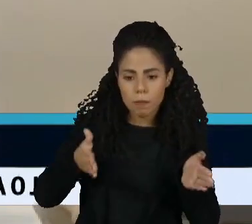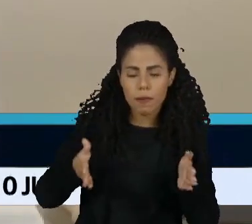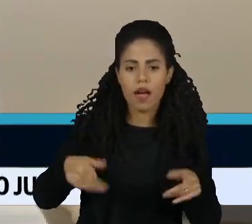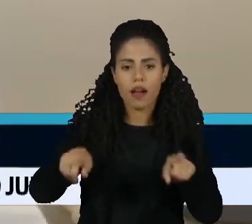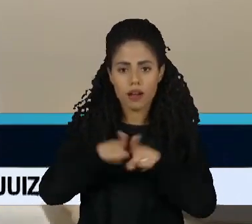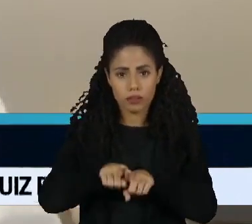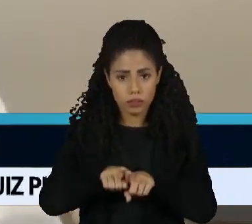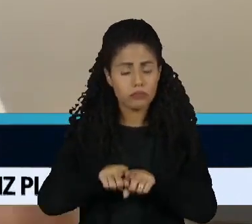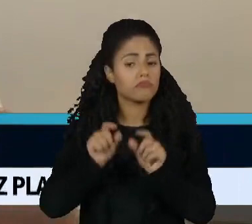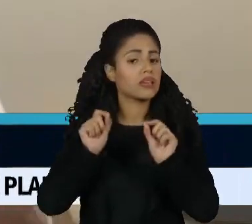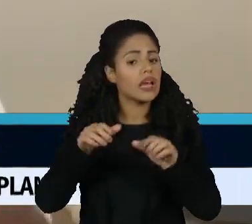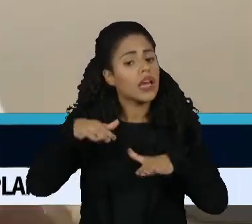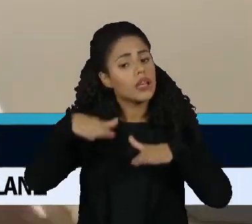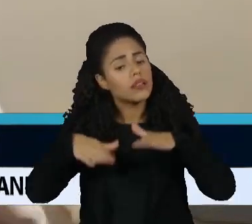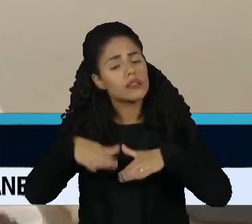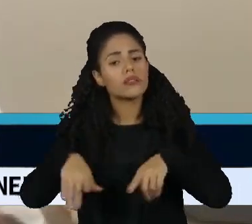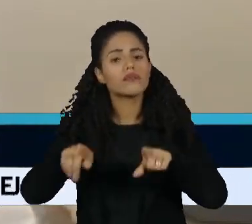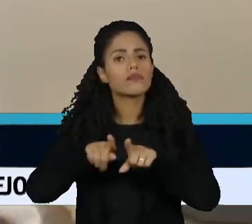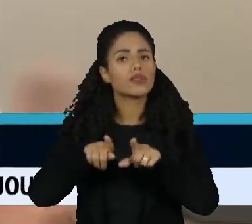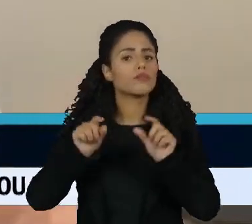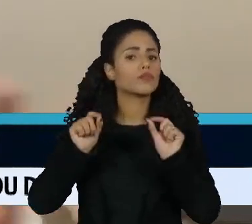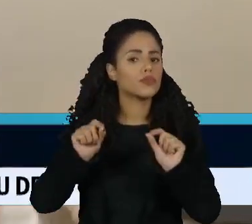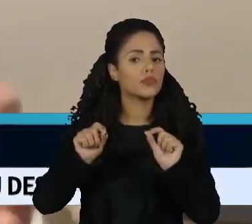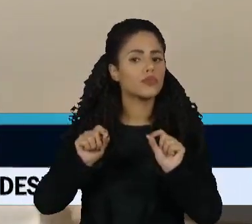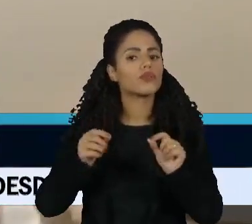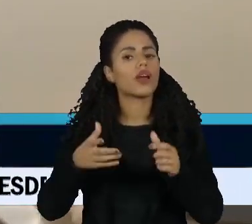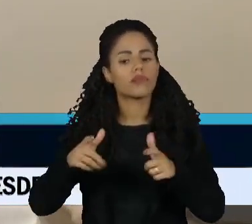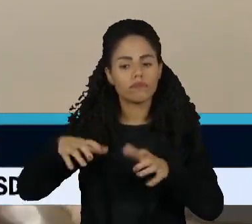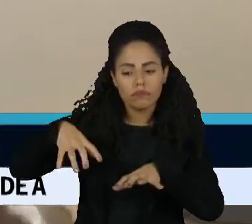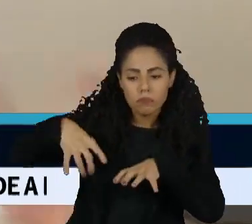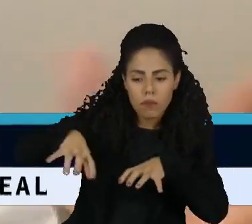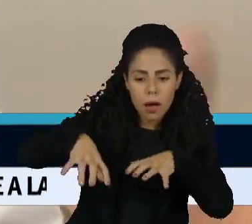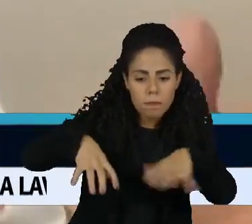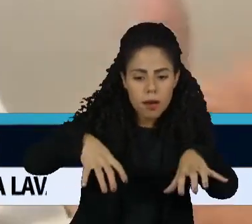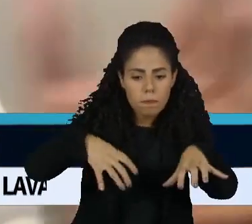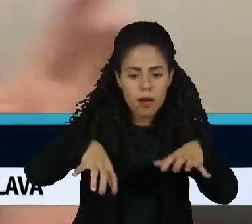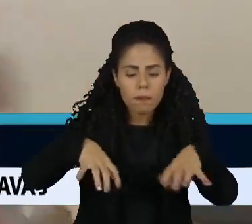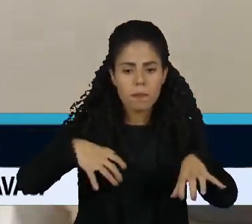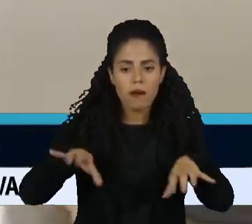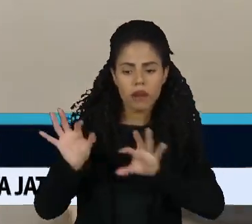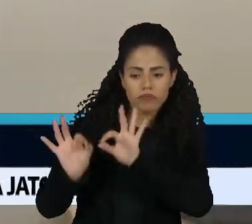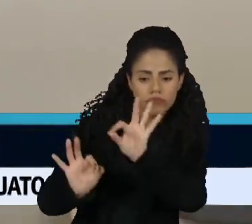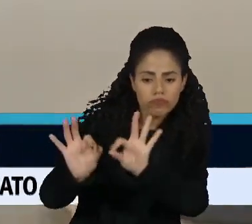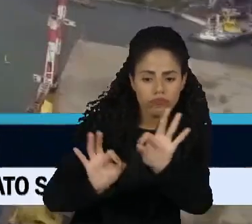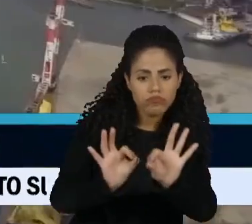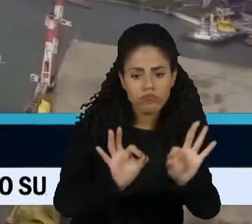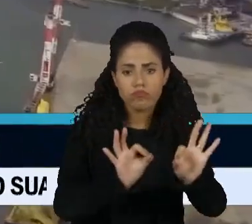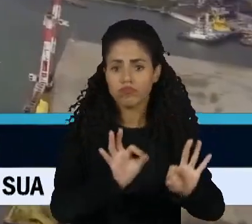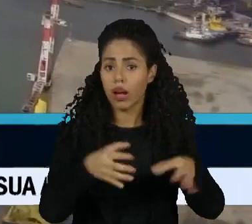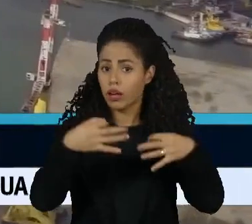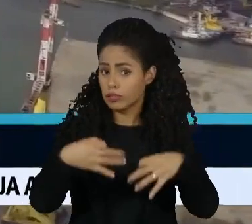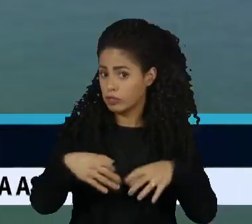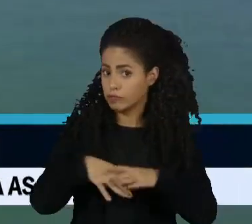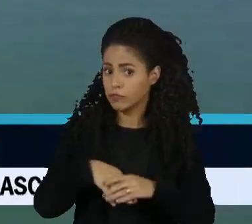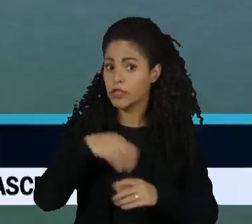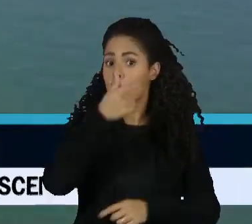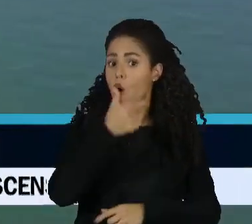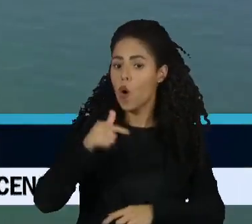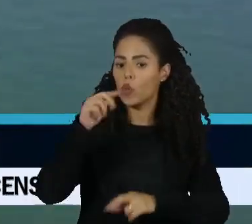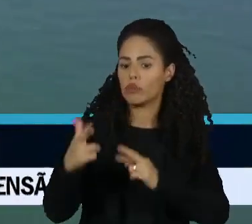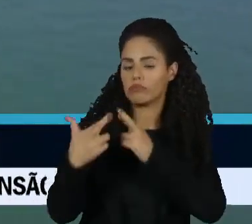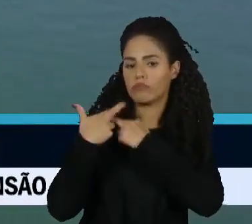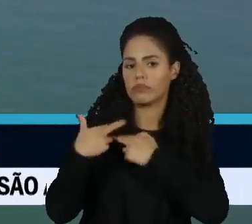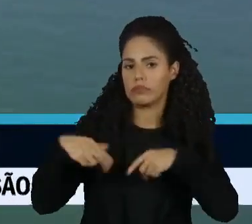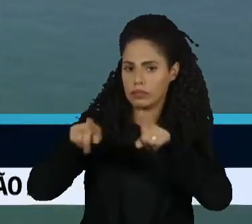Portuários e às vezes os portos organizados Eles não conseguem acompanhar outra demanda da